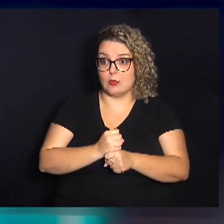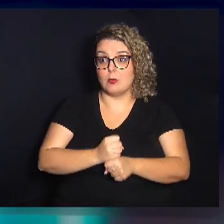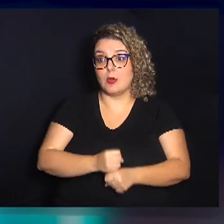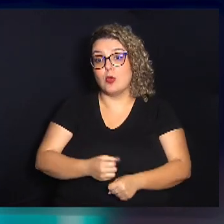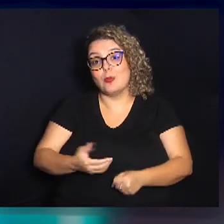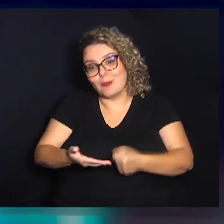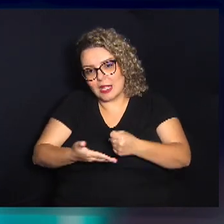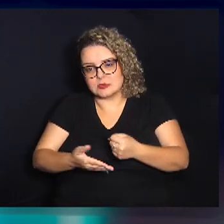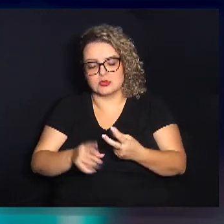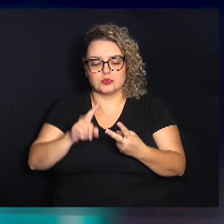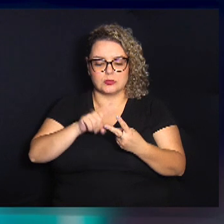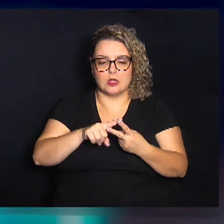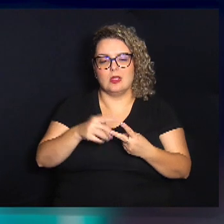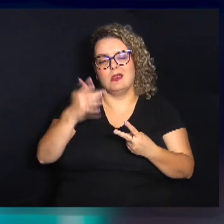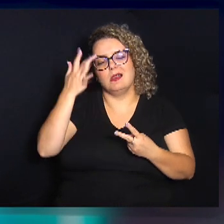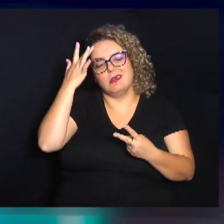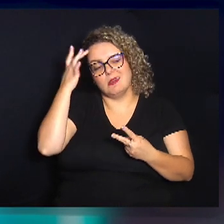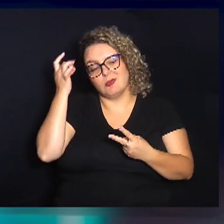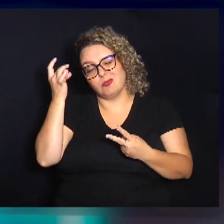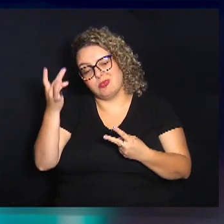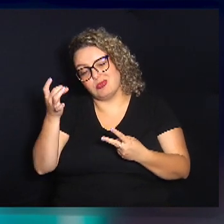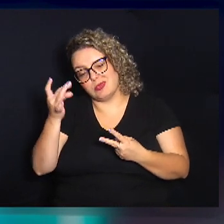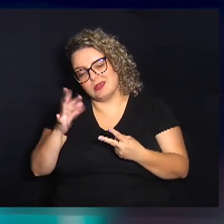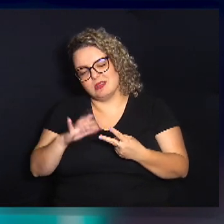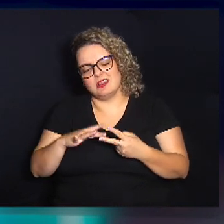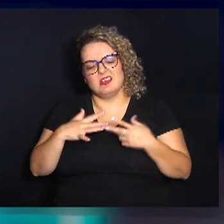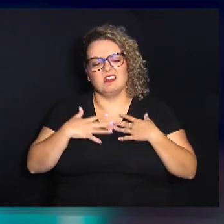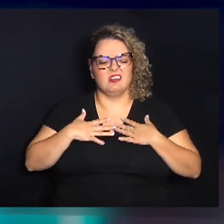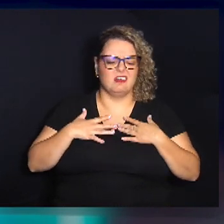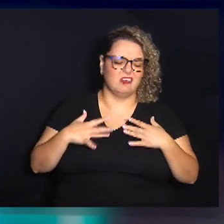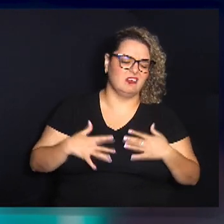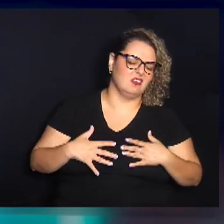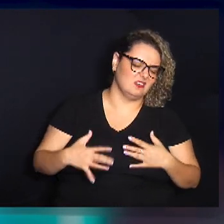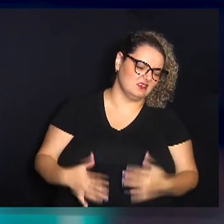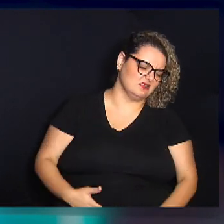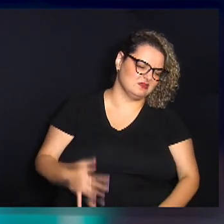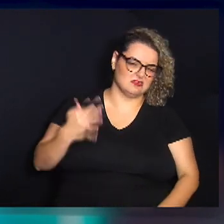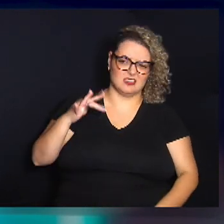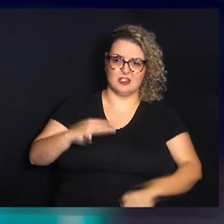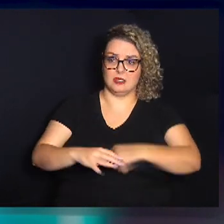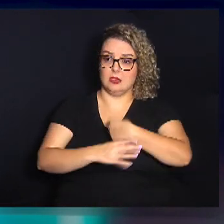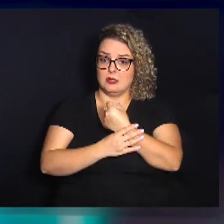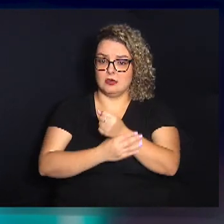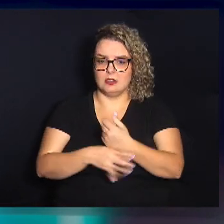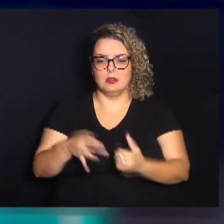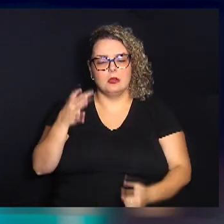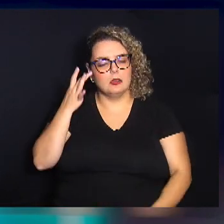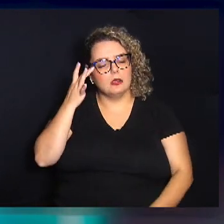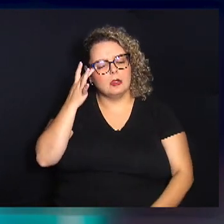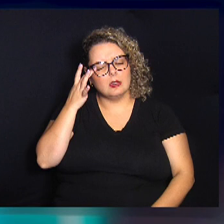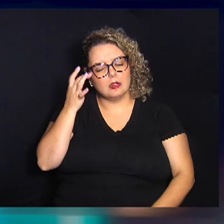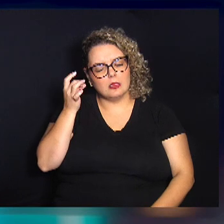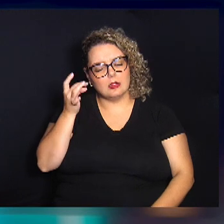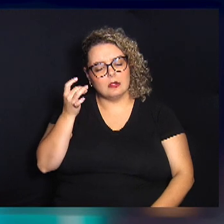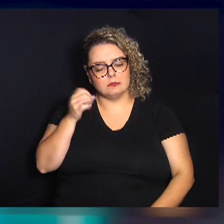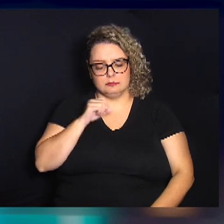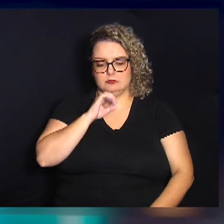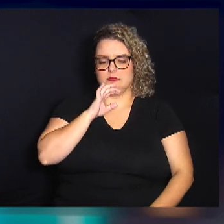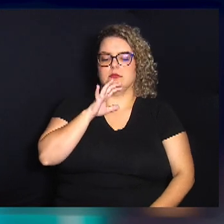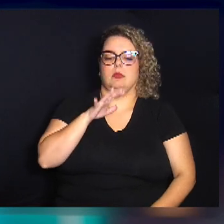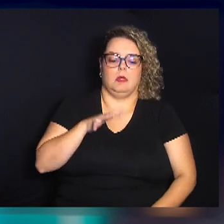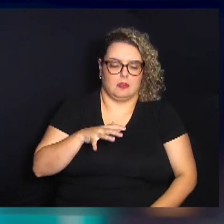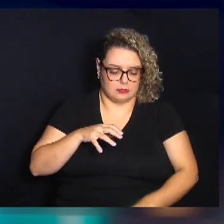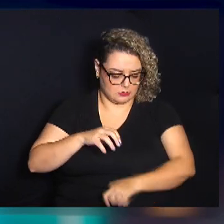sintomas: dor de cabeça, dor no corpo, dor nas articulações, dor nos olhos, vômitos, manchas